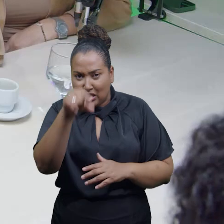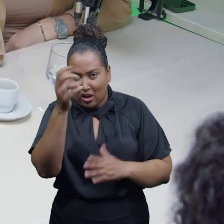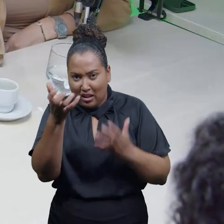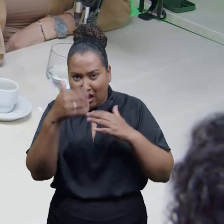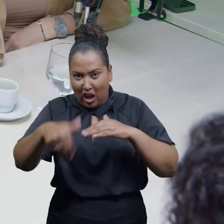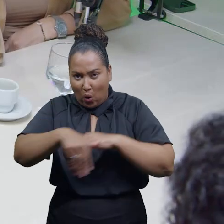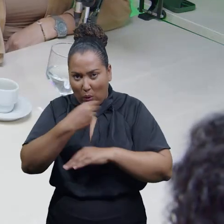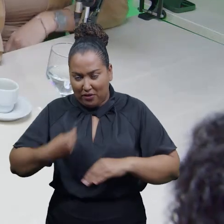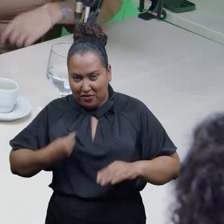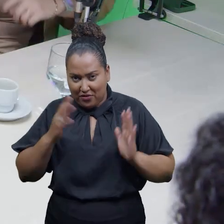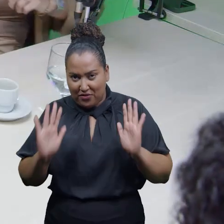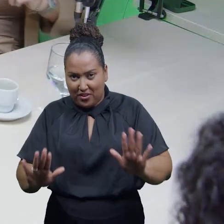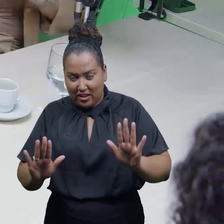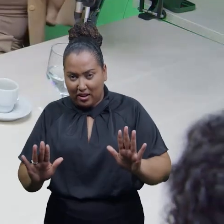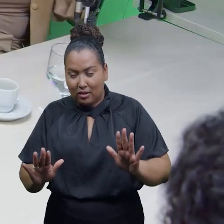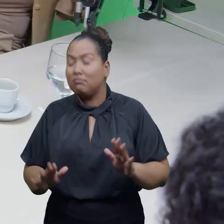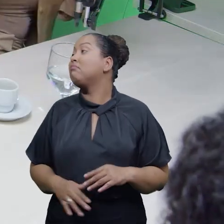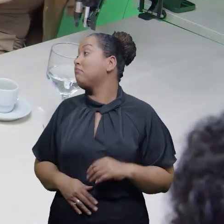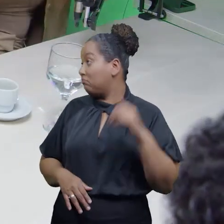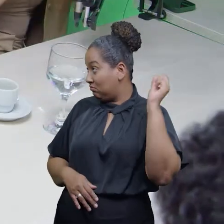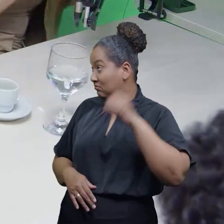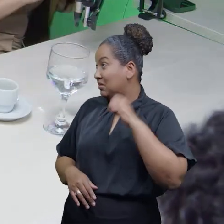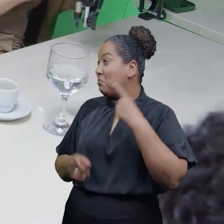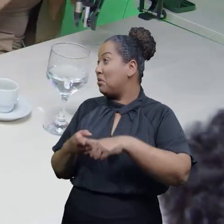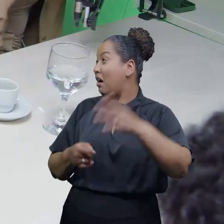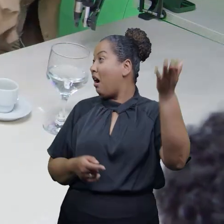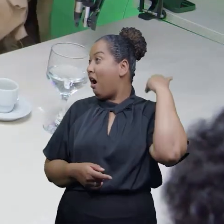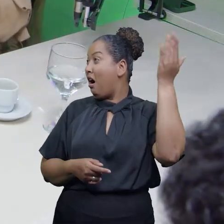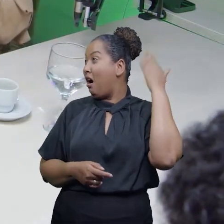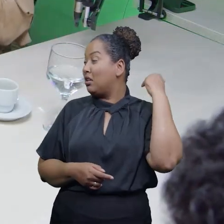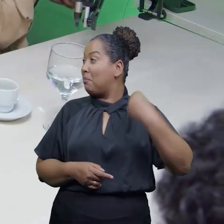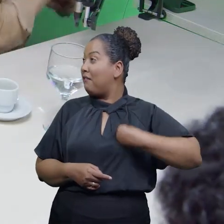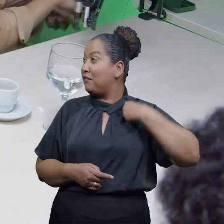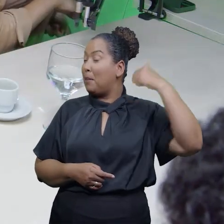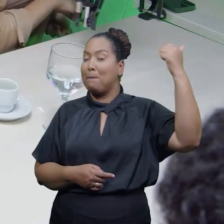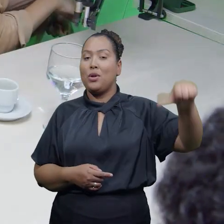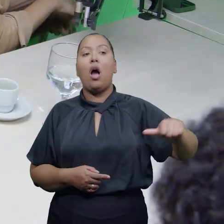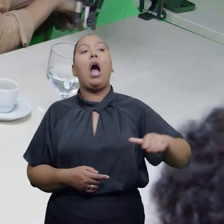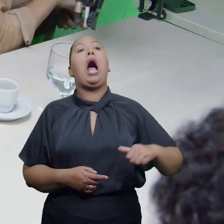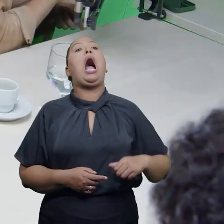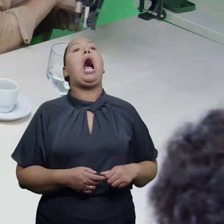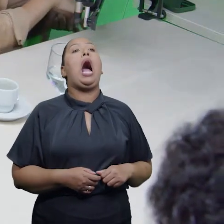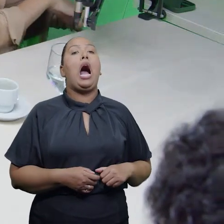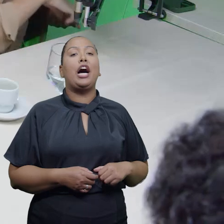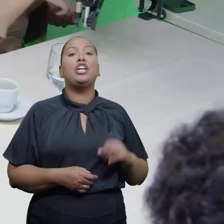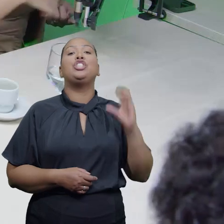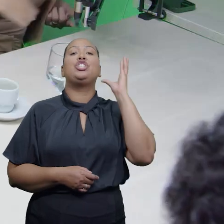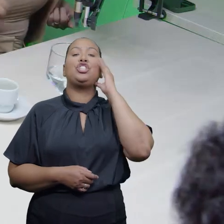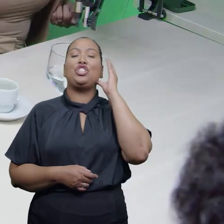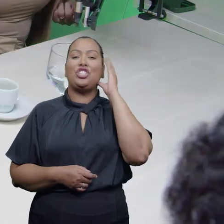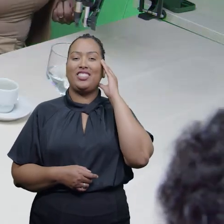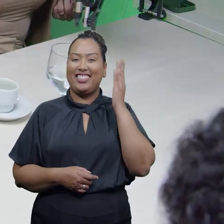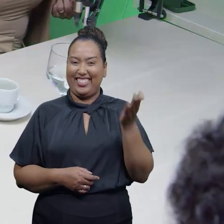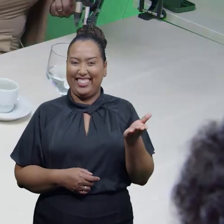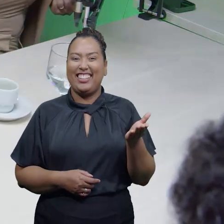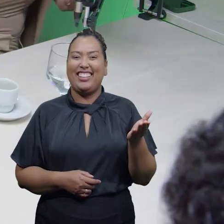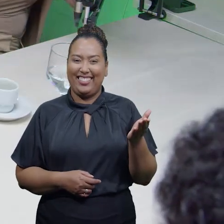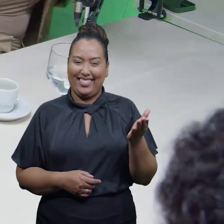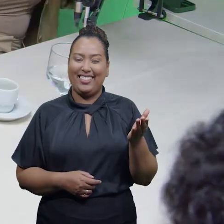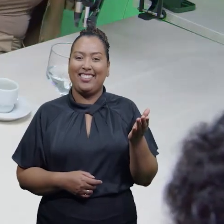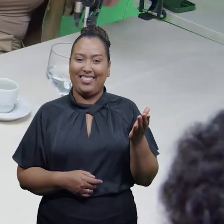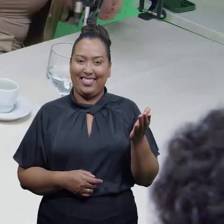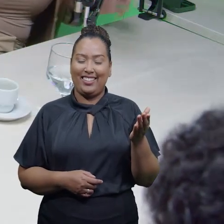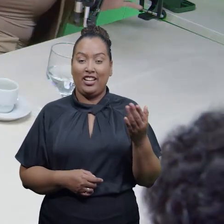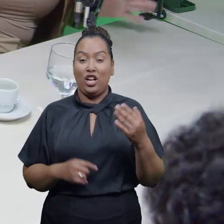prefere ficar em situação de rua, às vezes ela prefere em relação ao quadro onde ela se encontrava antes. Aquela pessoa nunca exerceu o direito à